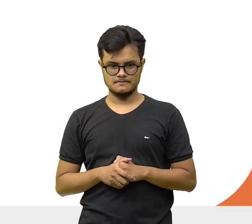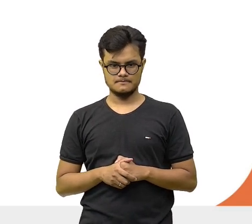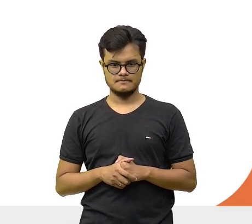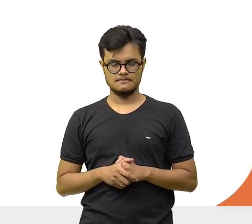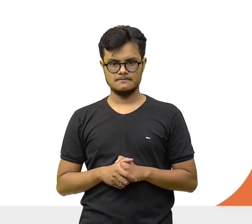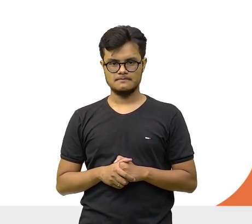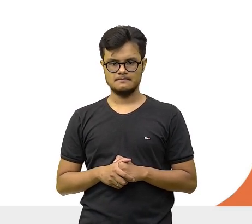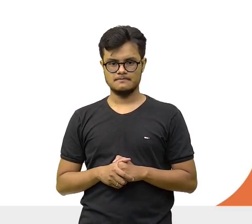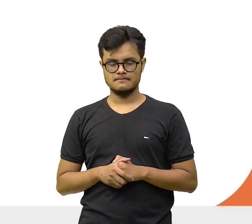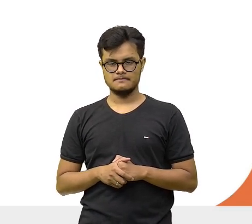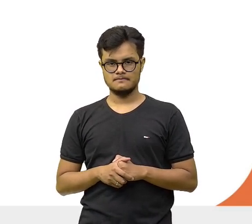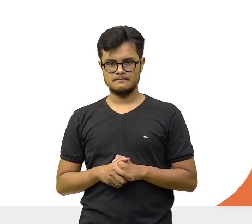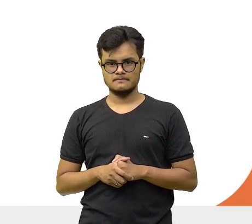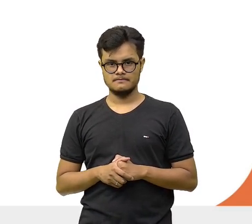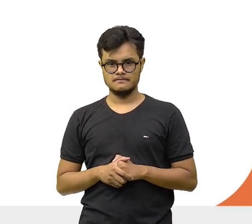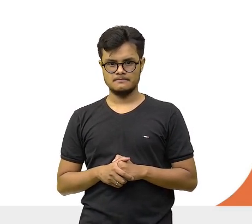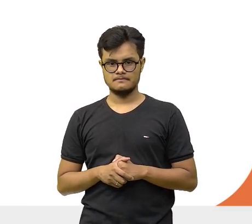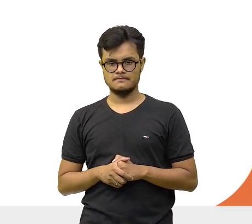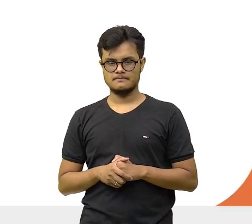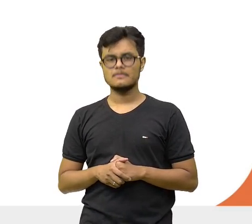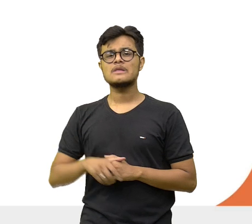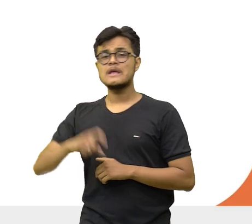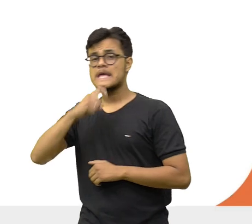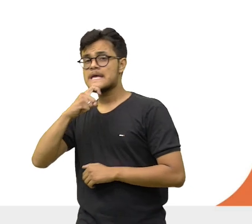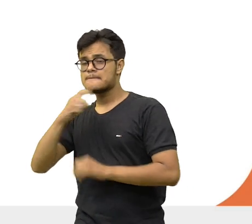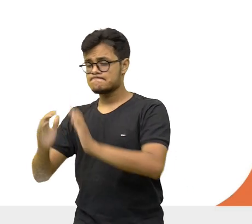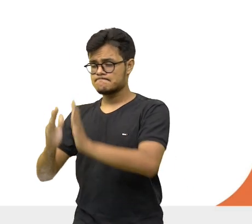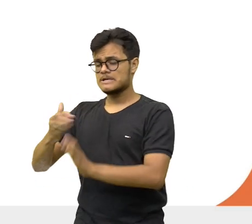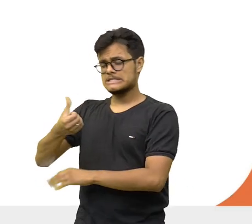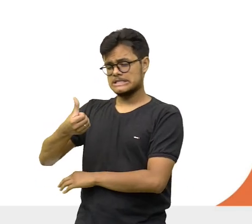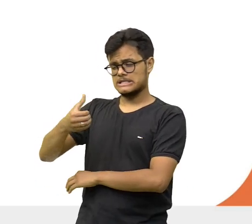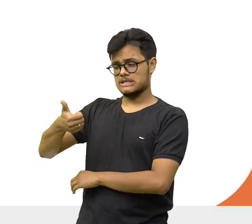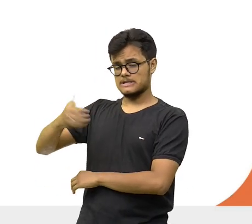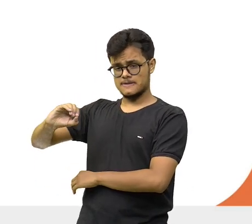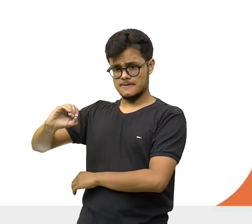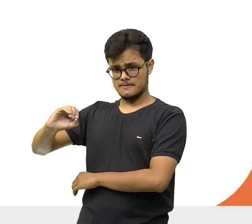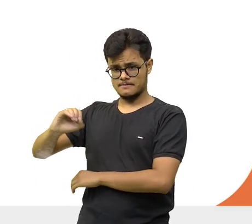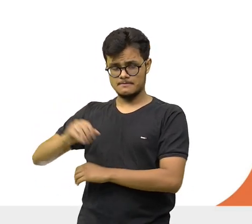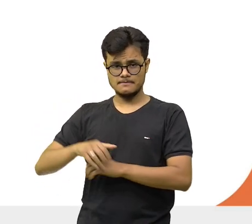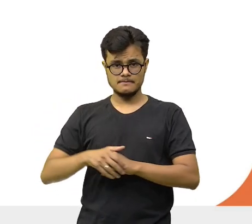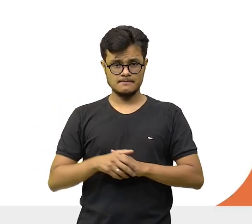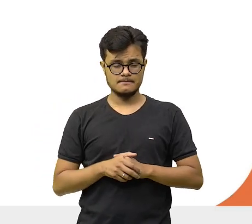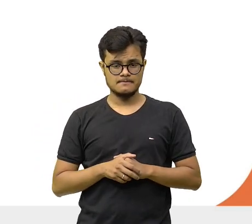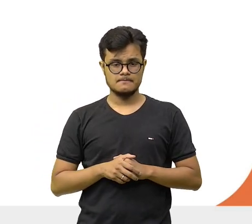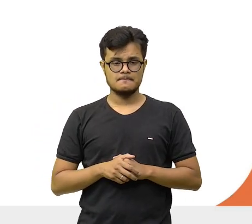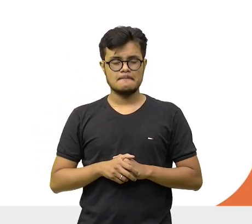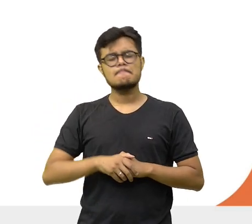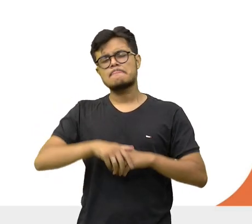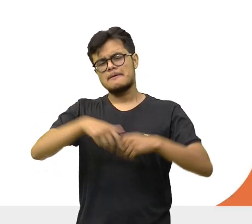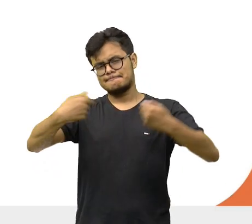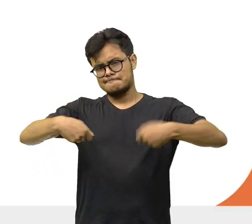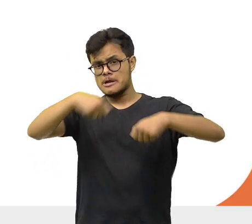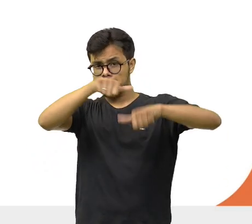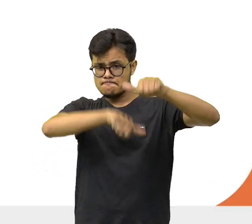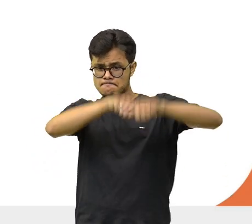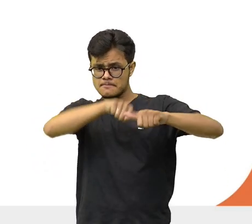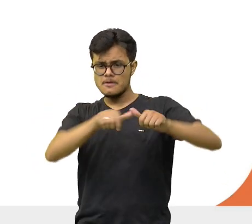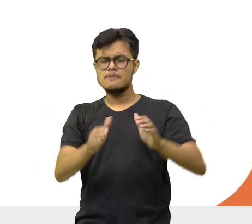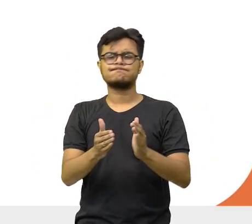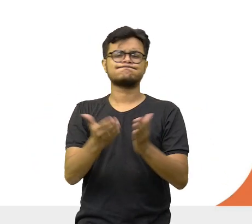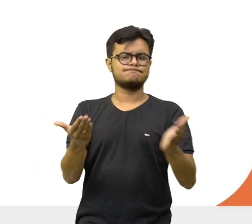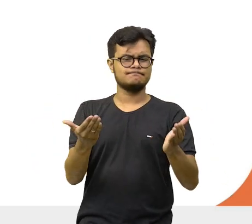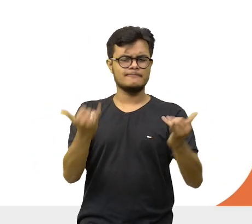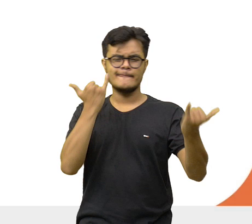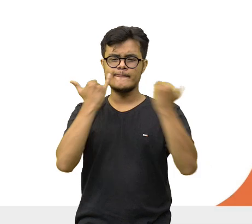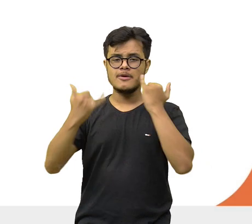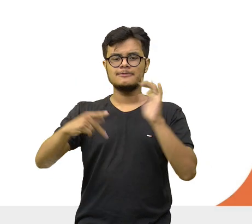e a fonte fria seja 610. Aí eu tenho que olhar nas alternativas qual que me dá essas